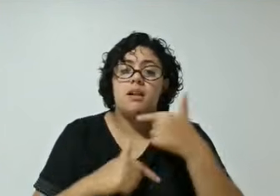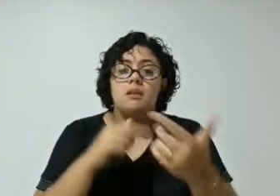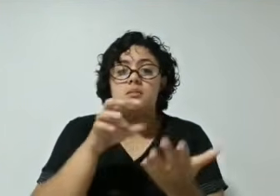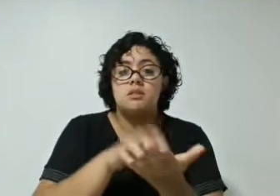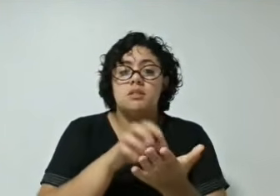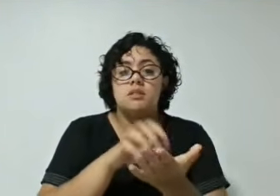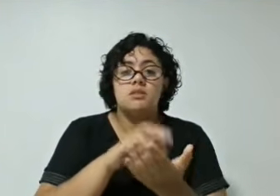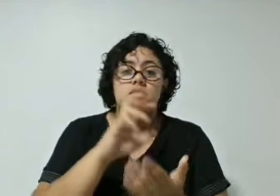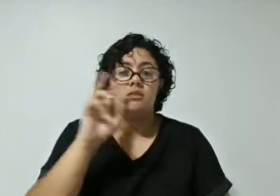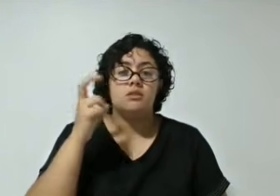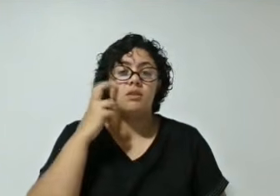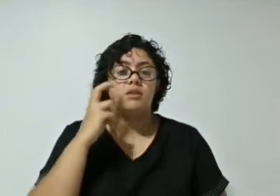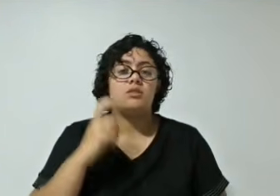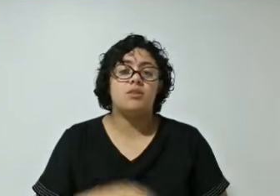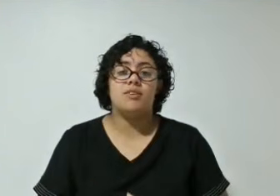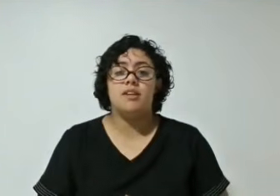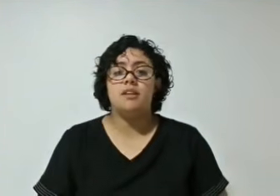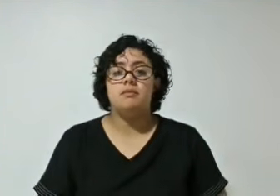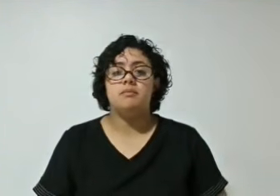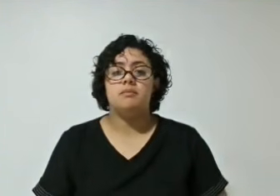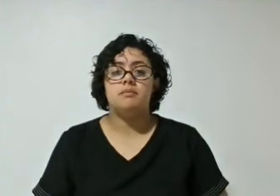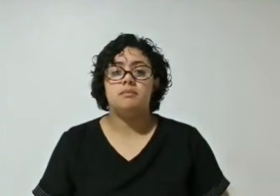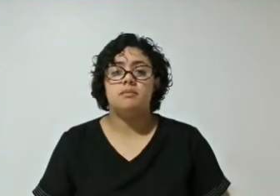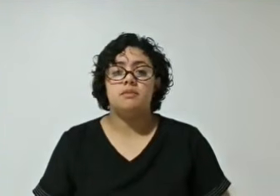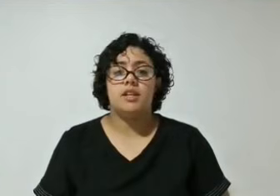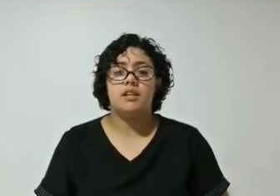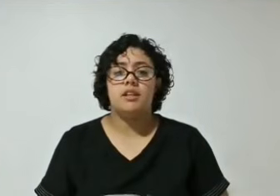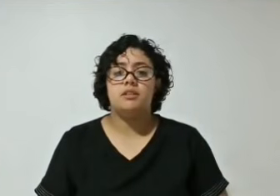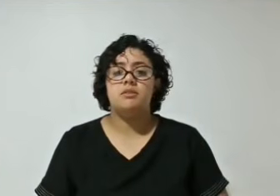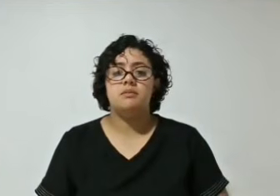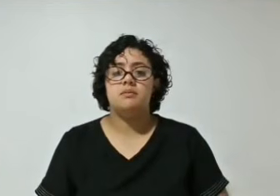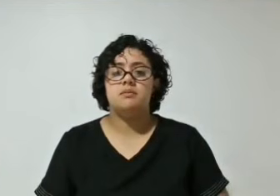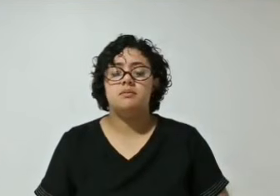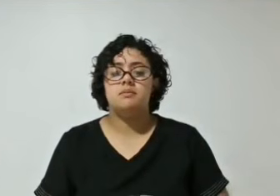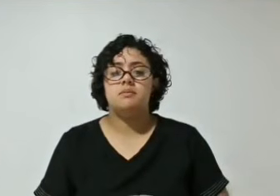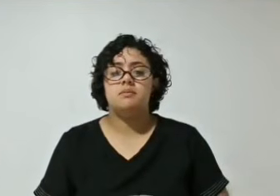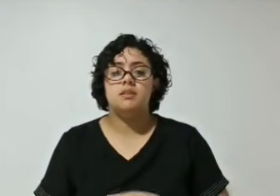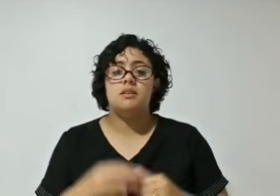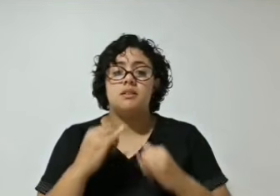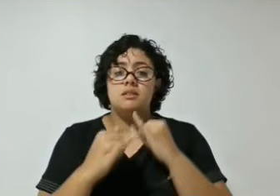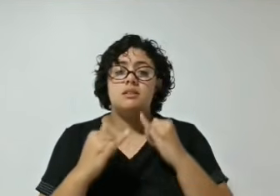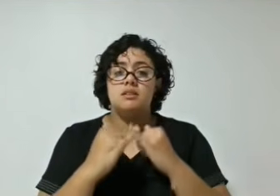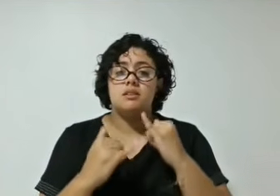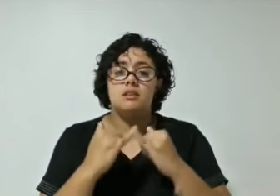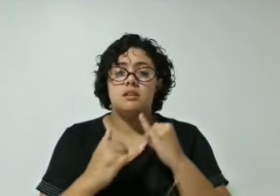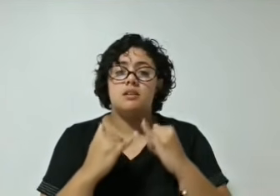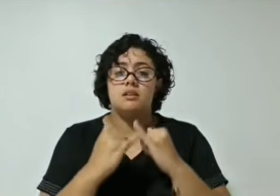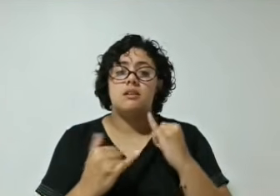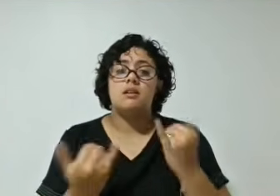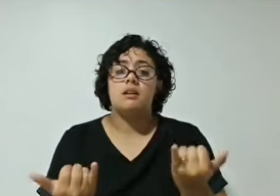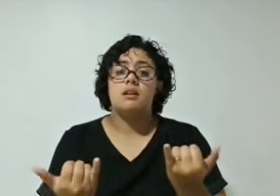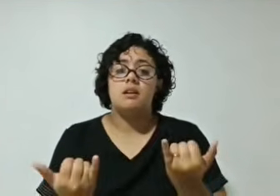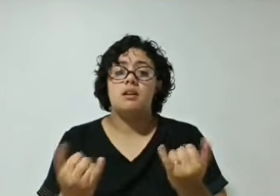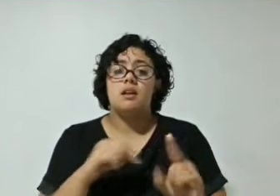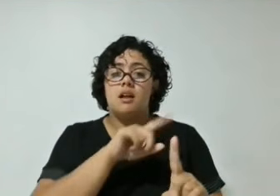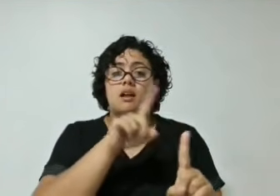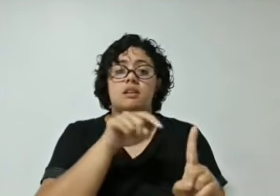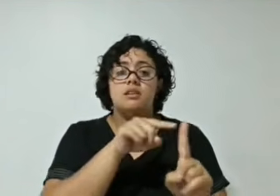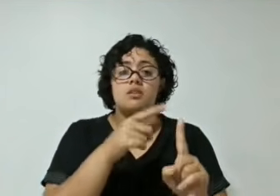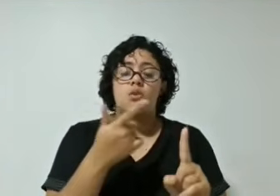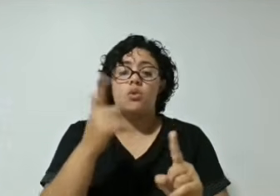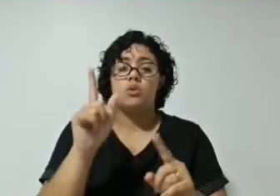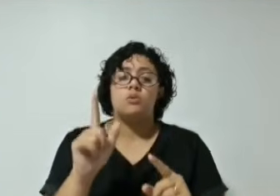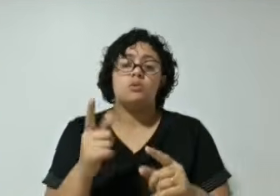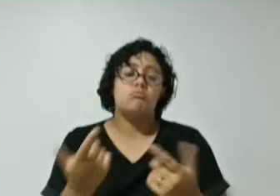centros culturais assim, eu acredito que essa semelhança ela atinge os outros equipamentos. E